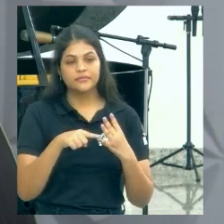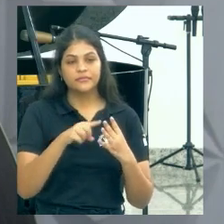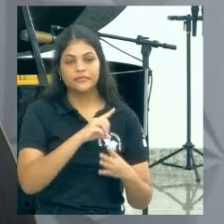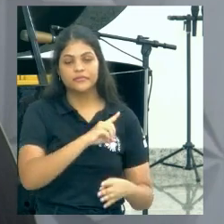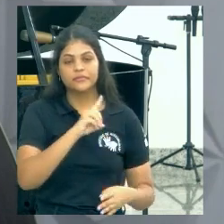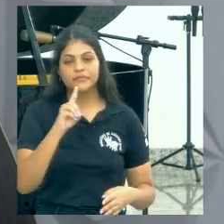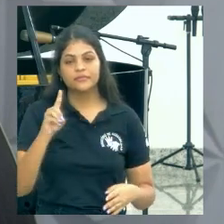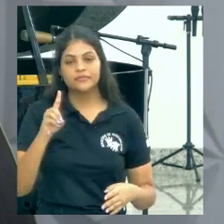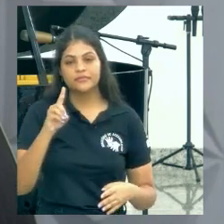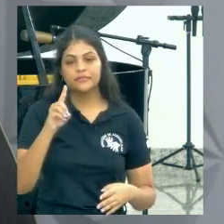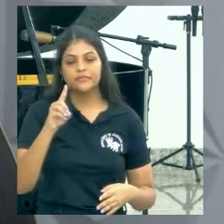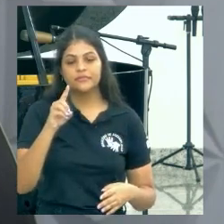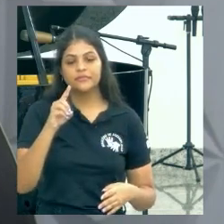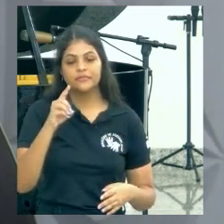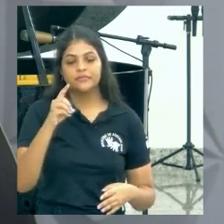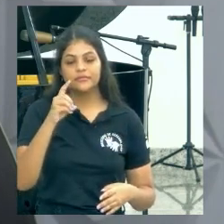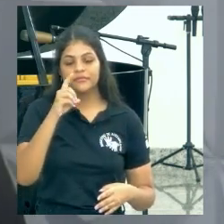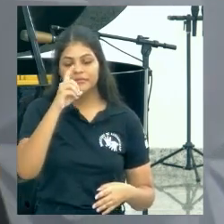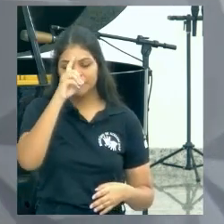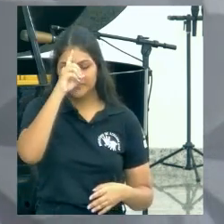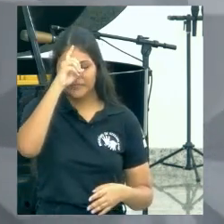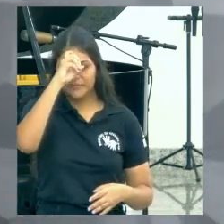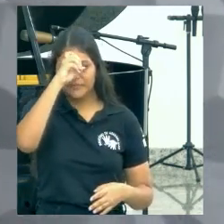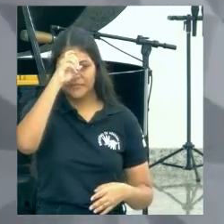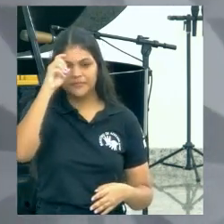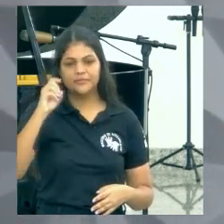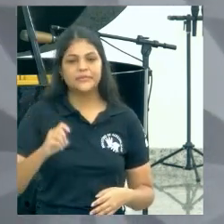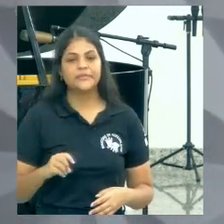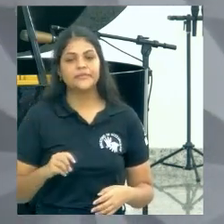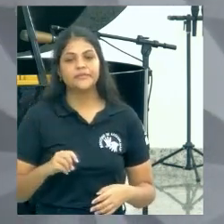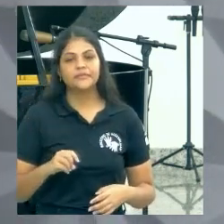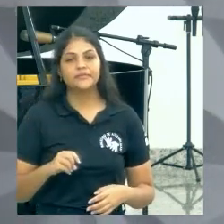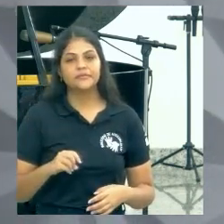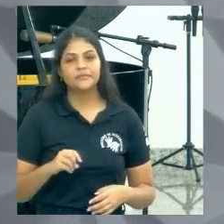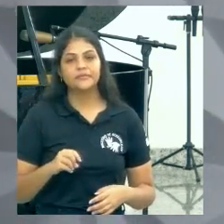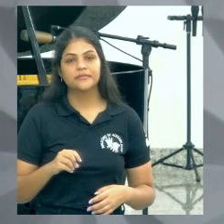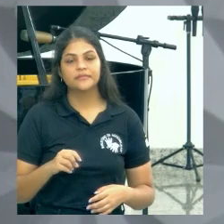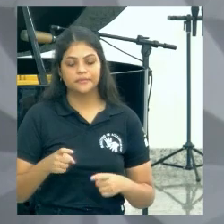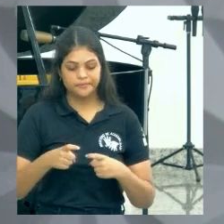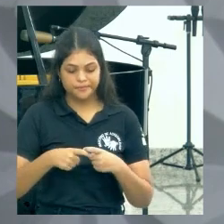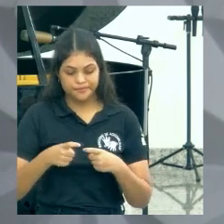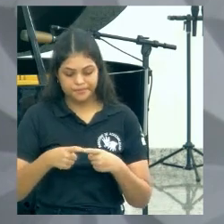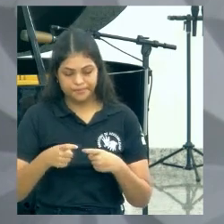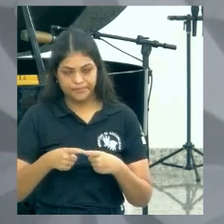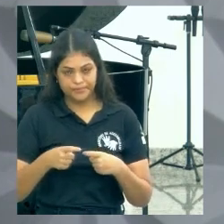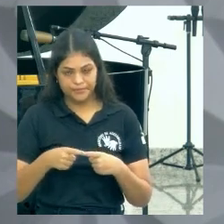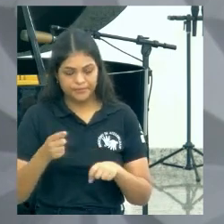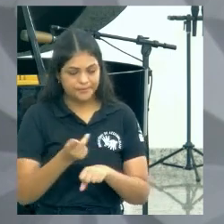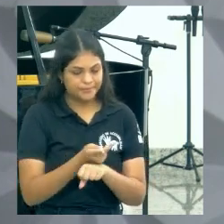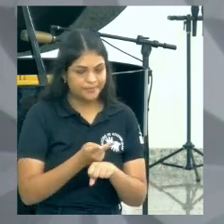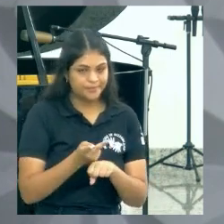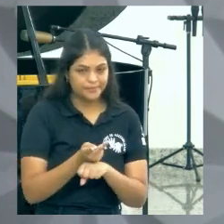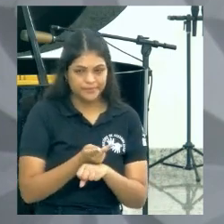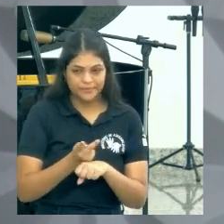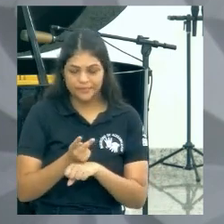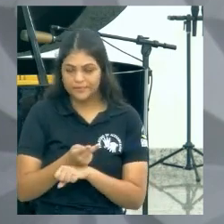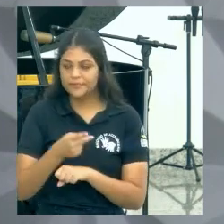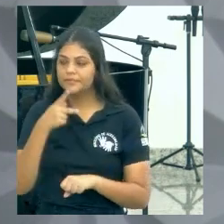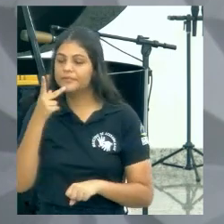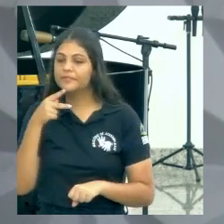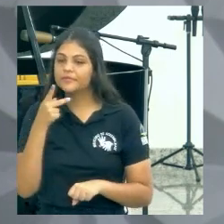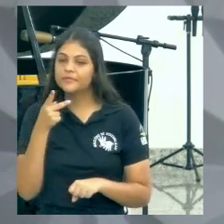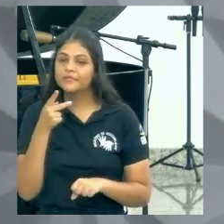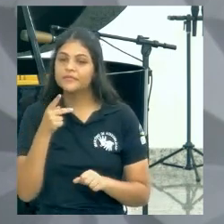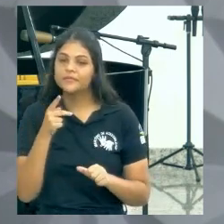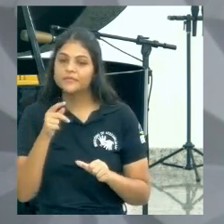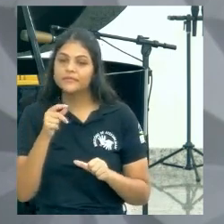Davi, um médico e uma médica me procuraram para dizer: nós vamos